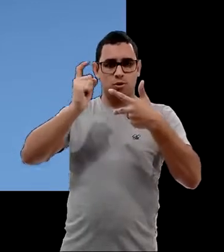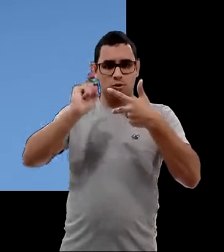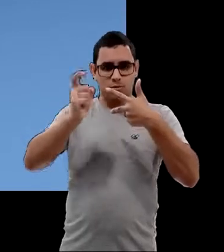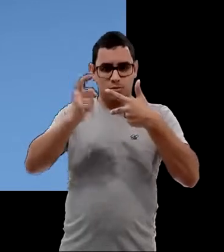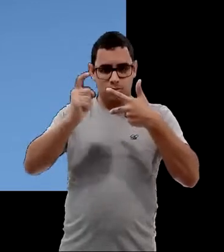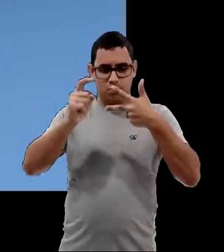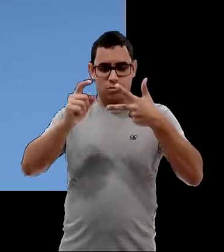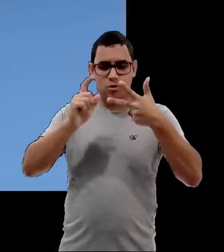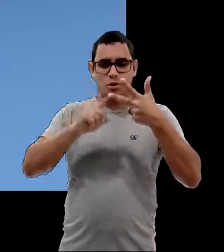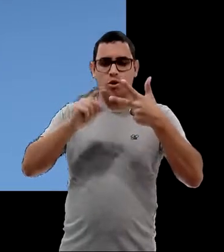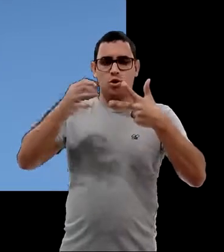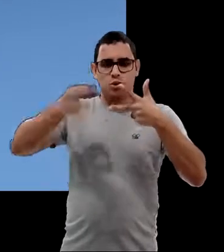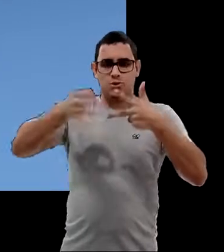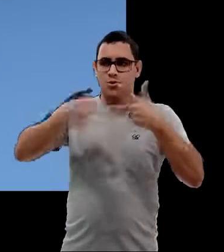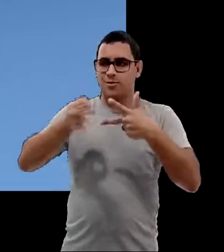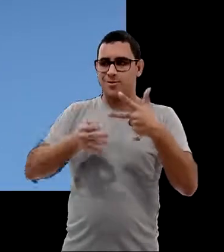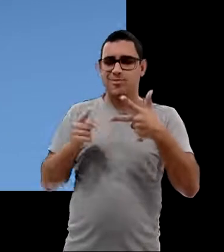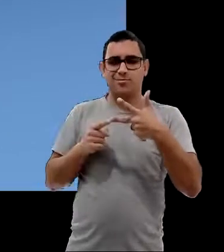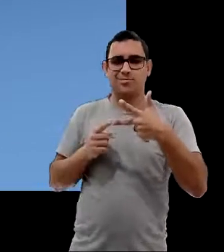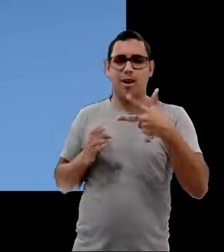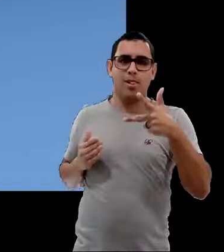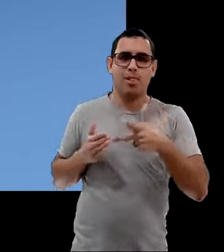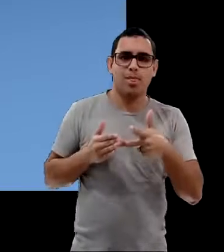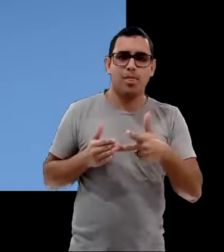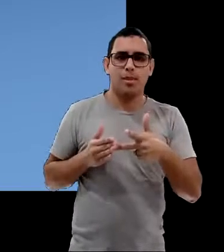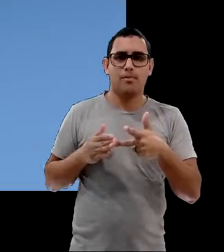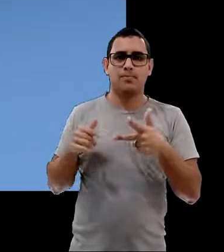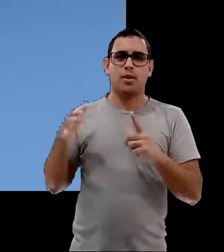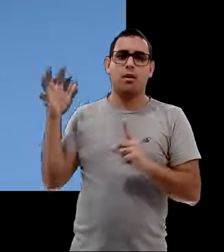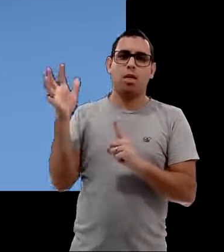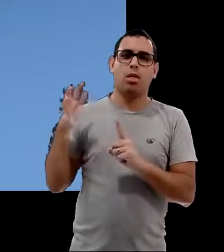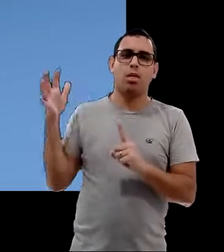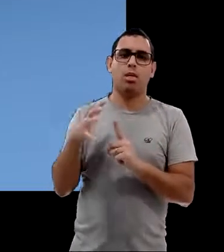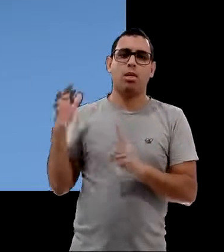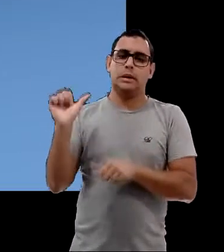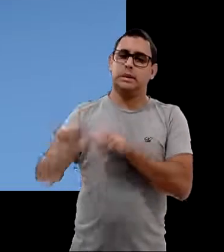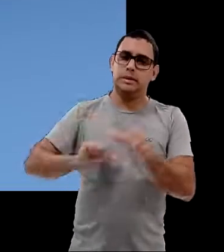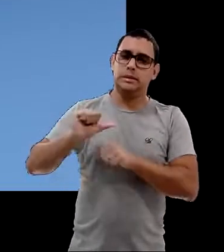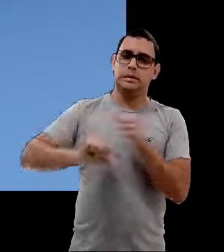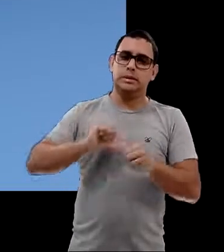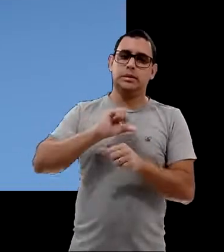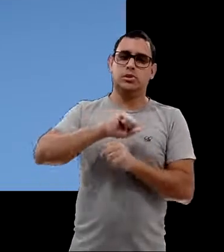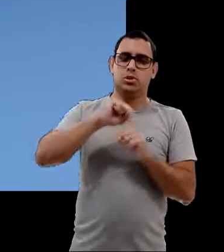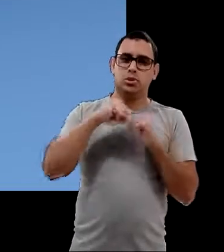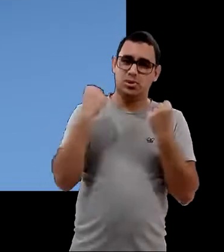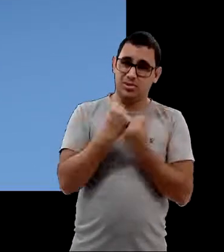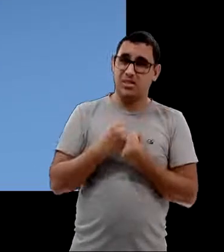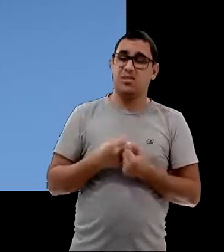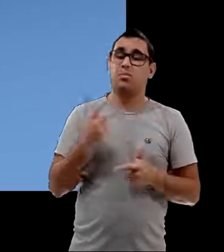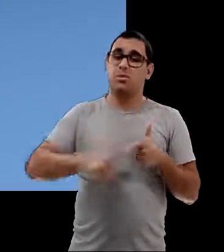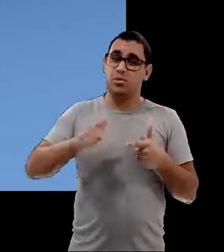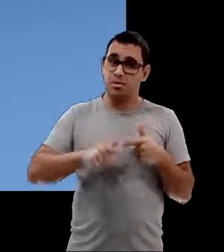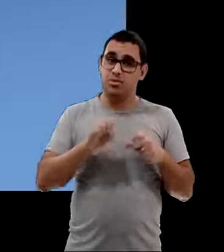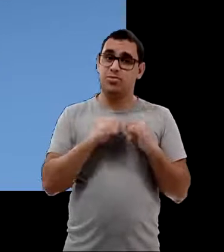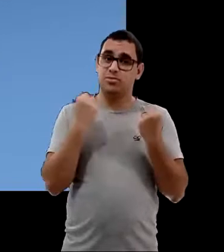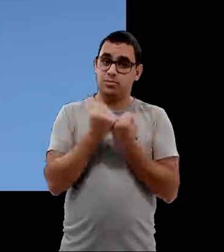figura do Supremo Tribunal Federal, que é justamente o que mais está afetando a nossa sociedade hoje, justamente foi